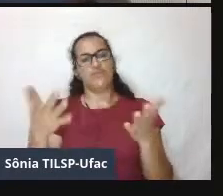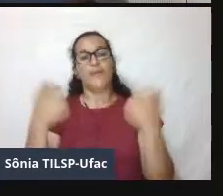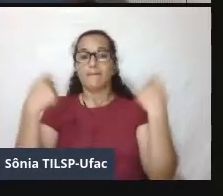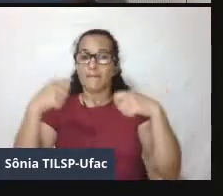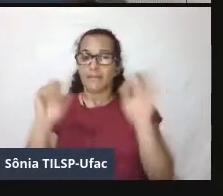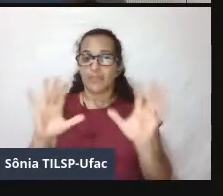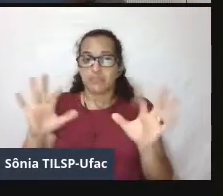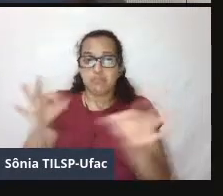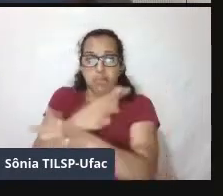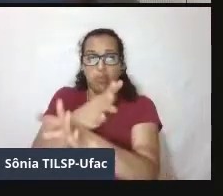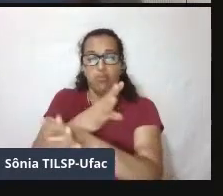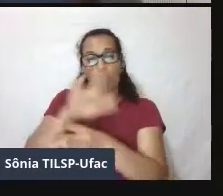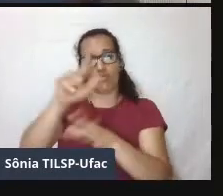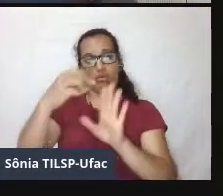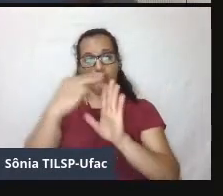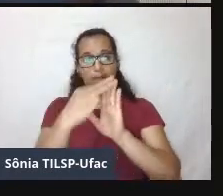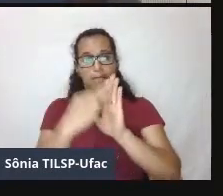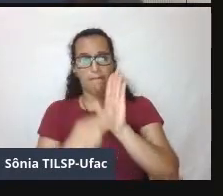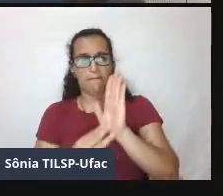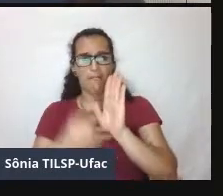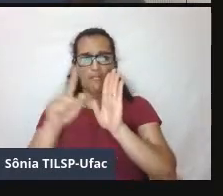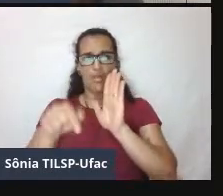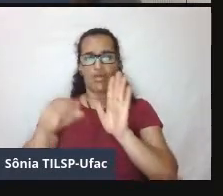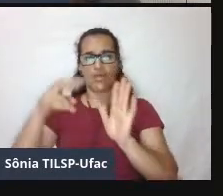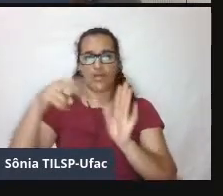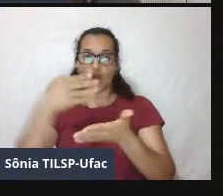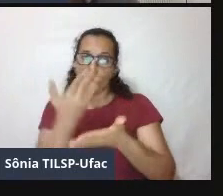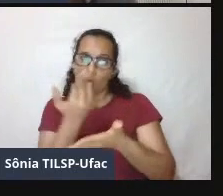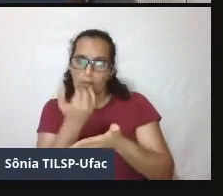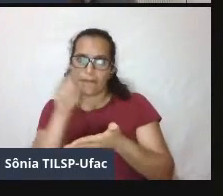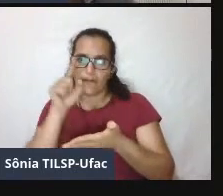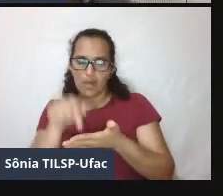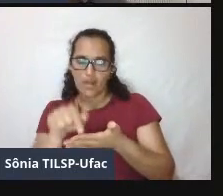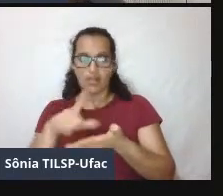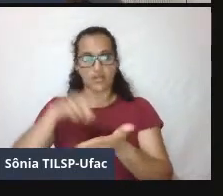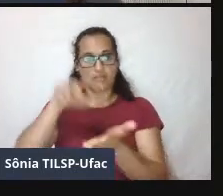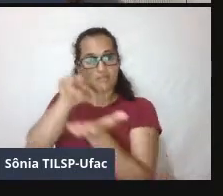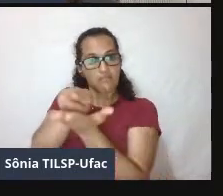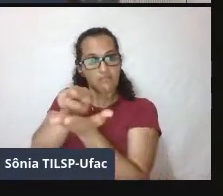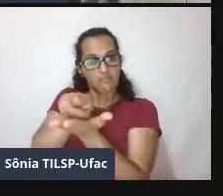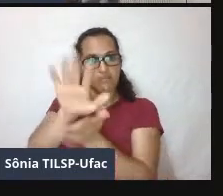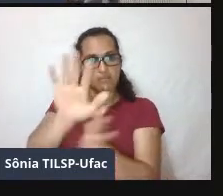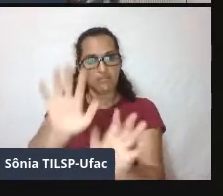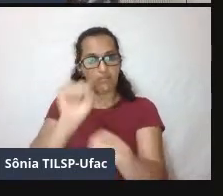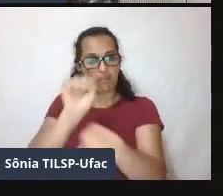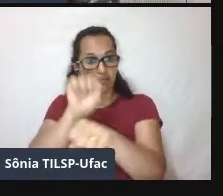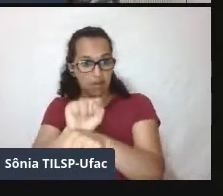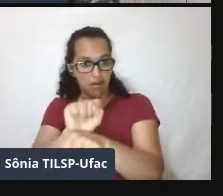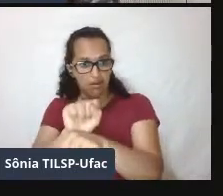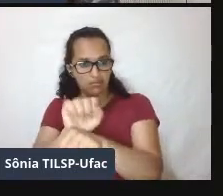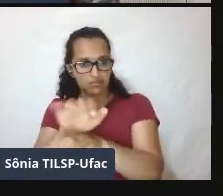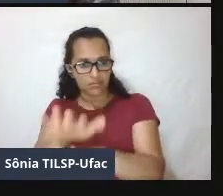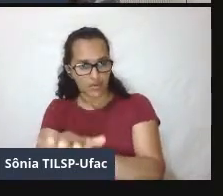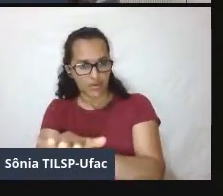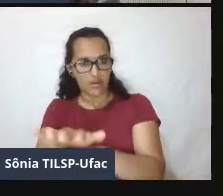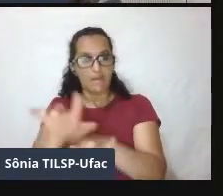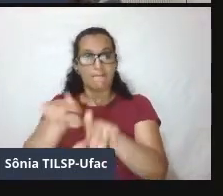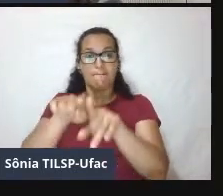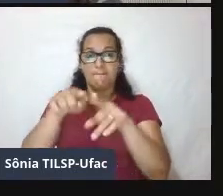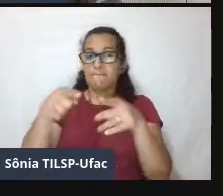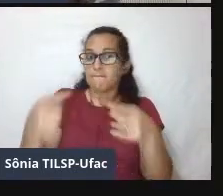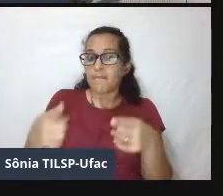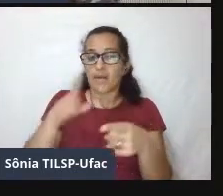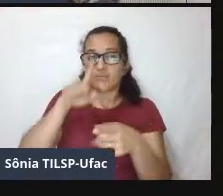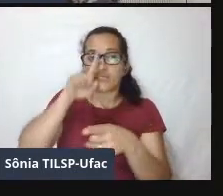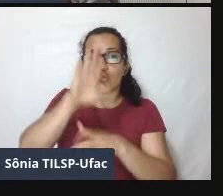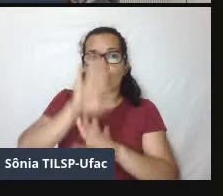complicado nesse público, porque embora nós tenhamos pacientes que às vezes estão estáveis do ponto de vista hemodinâmico, eles são voláteis.